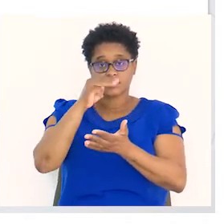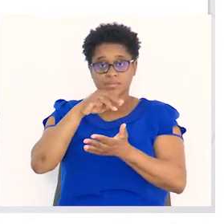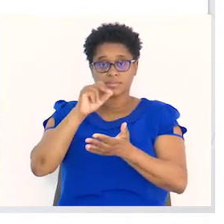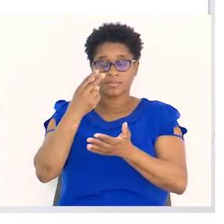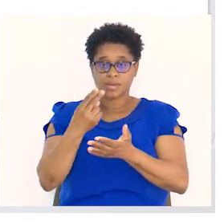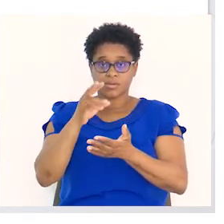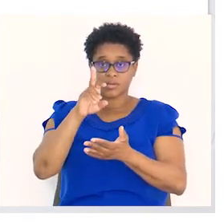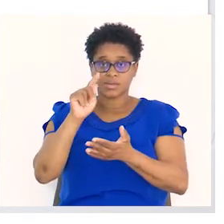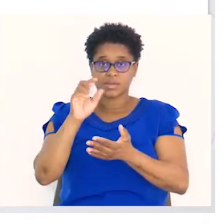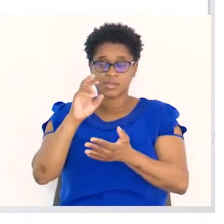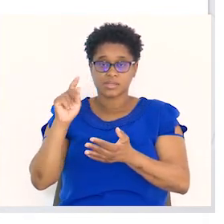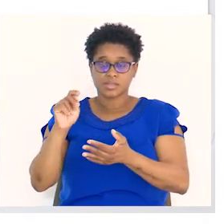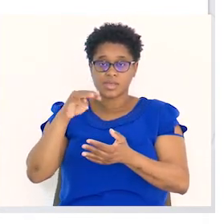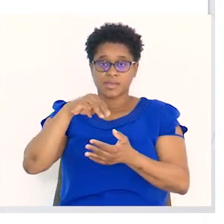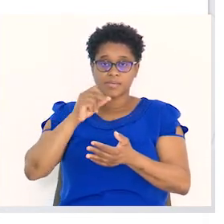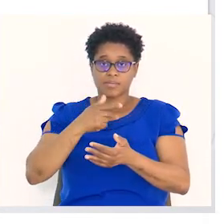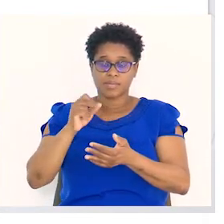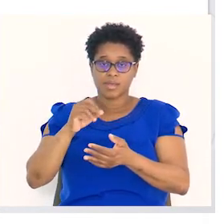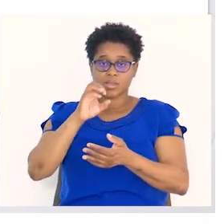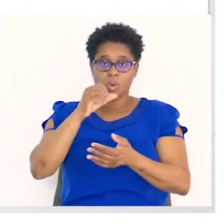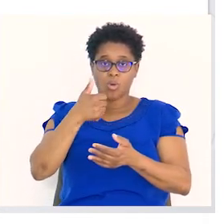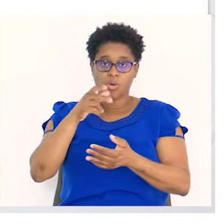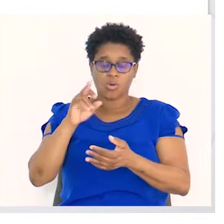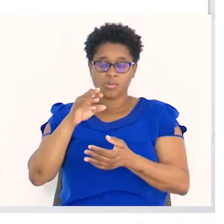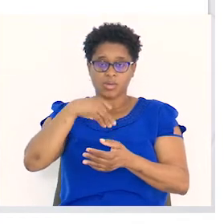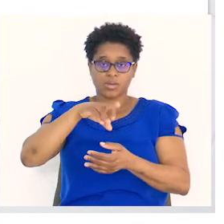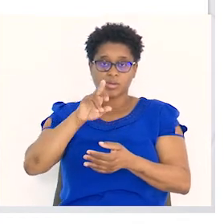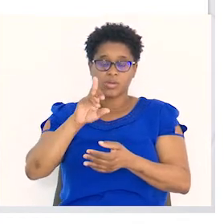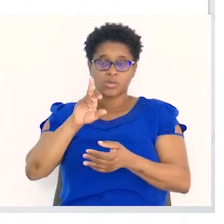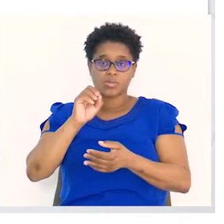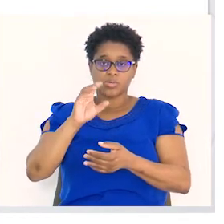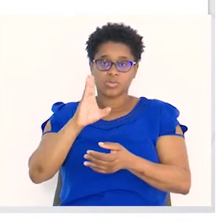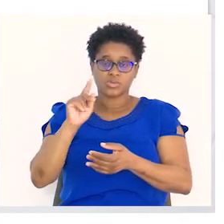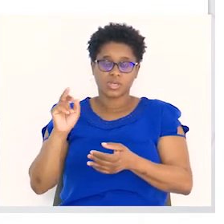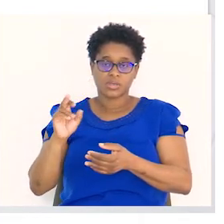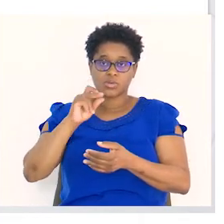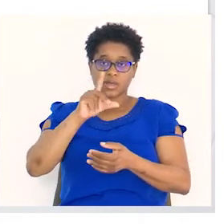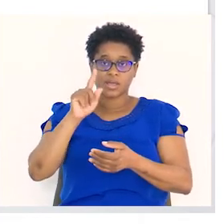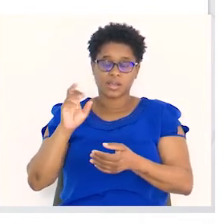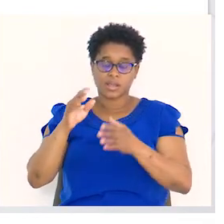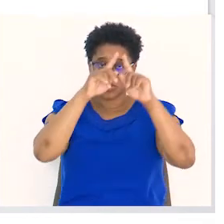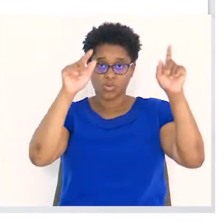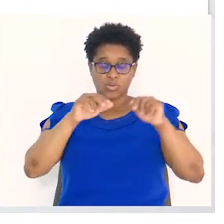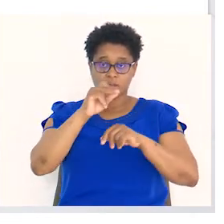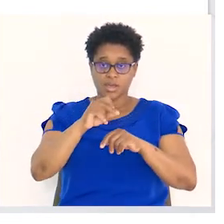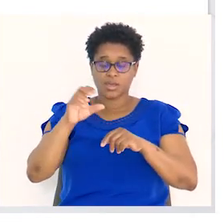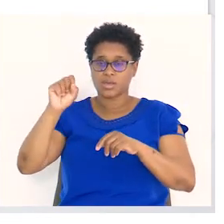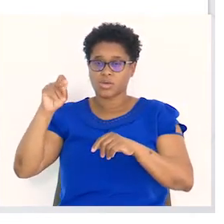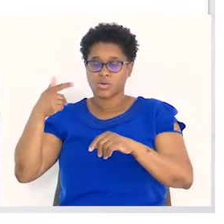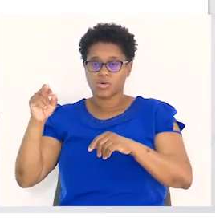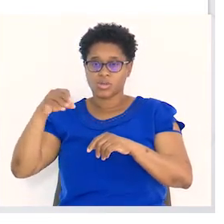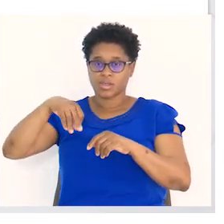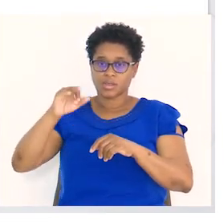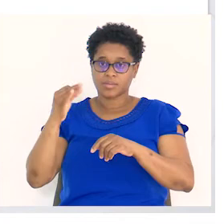recém, mata, conta, obra, maré, projeto, além, continuidade da coluna A, gotas, piloto, prima,